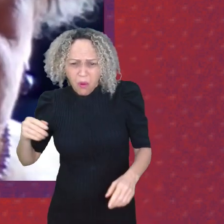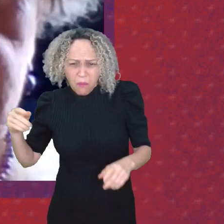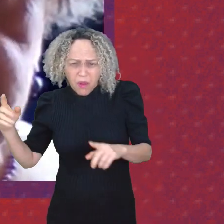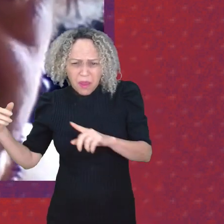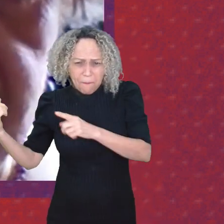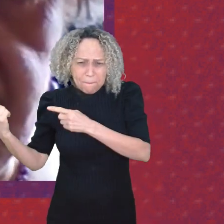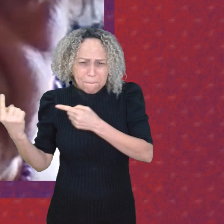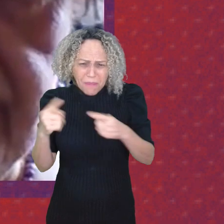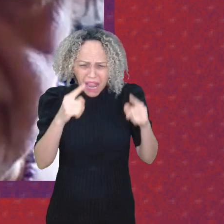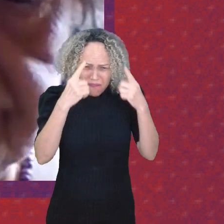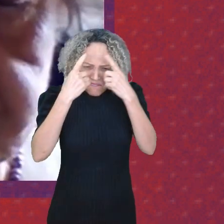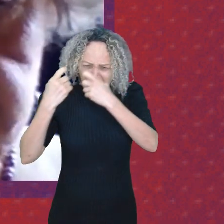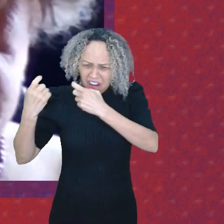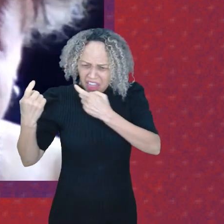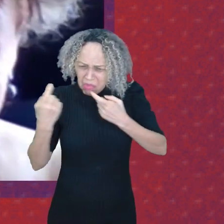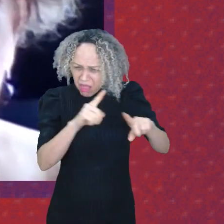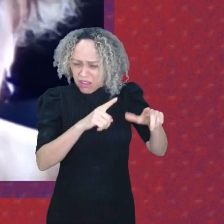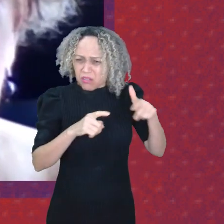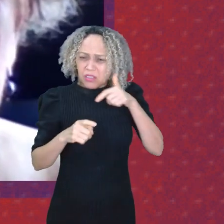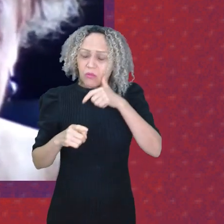Então,